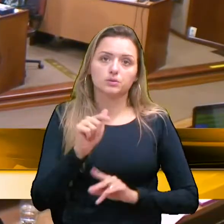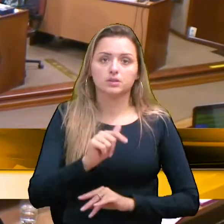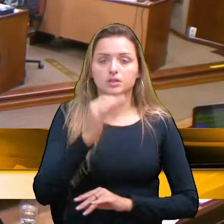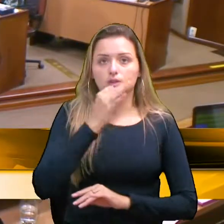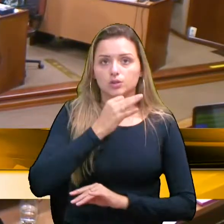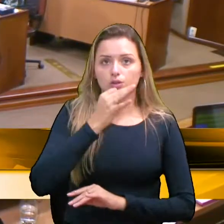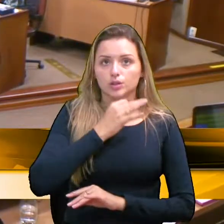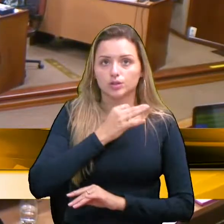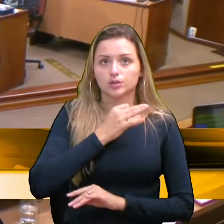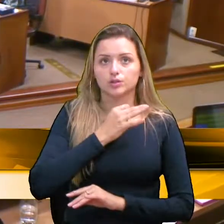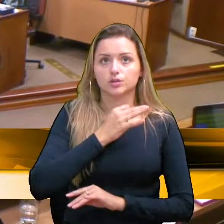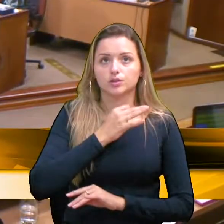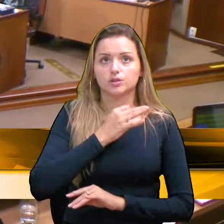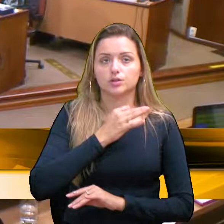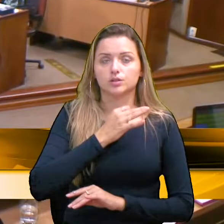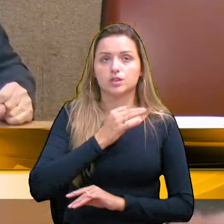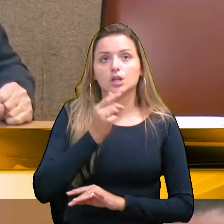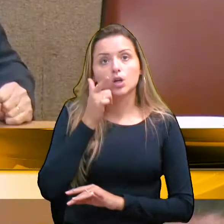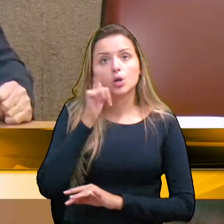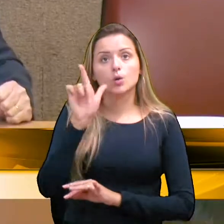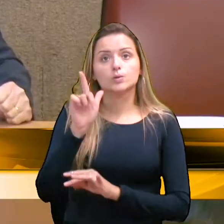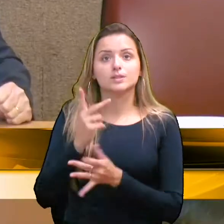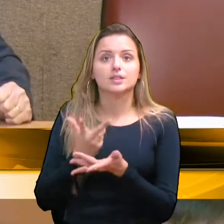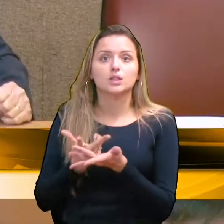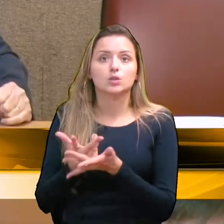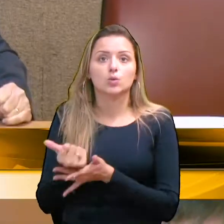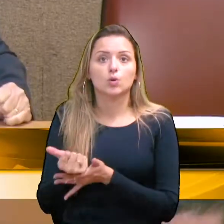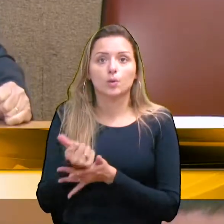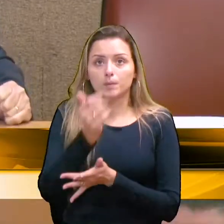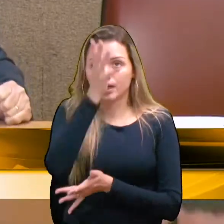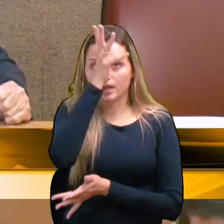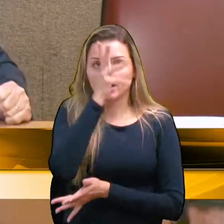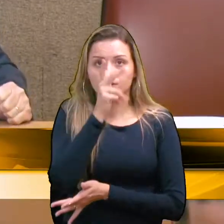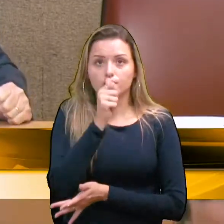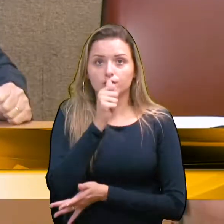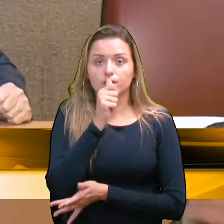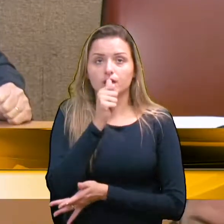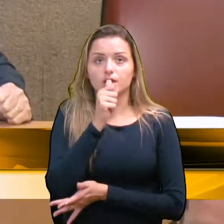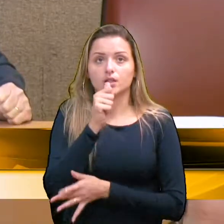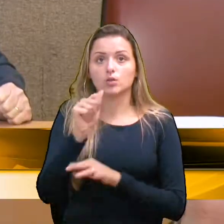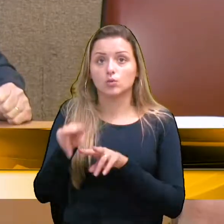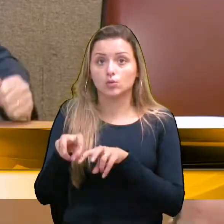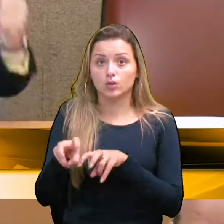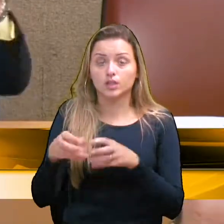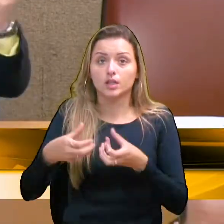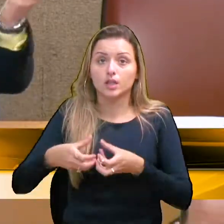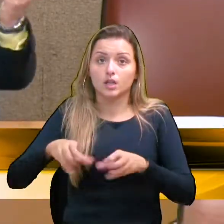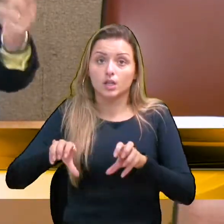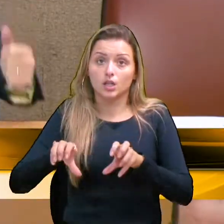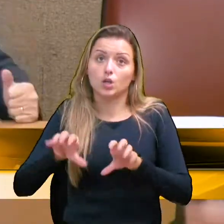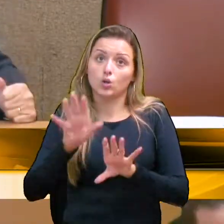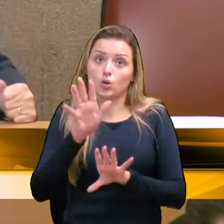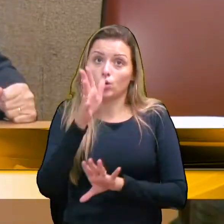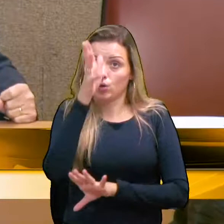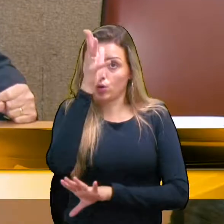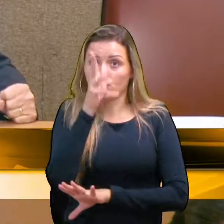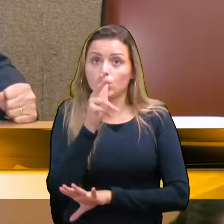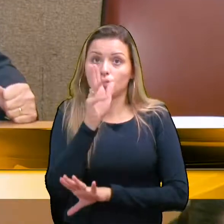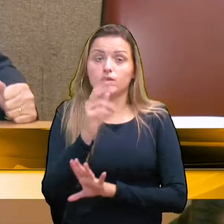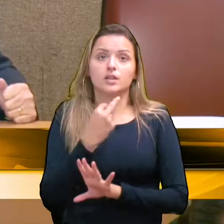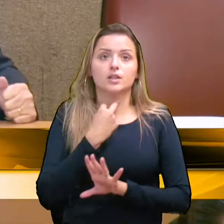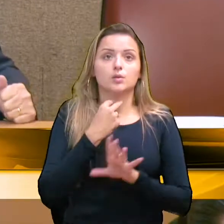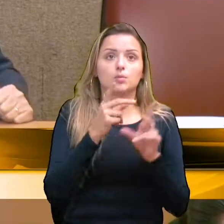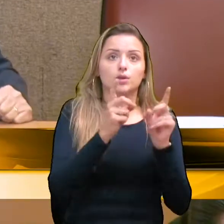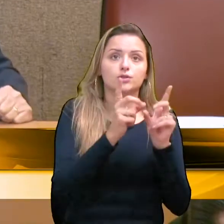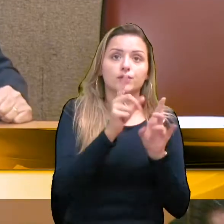estão conseguindo comprar frangos de colônia e ovos de colônia, já que não se pode ser vendido em Caxias do